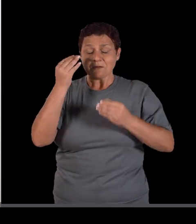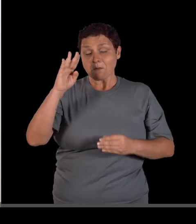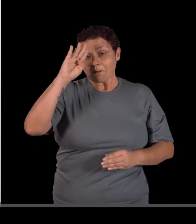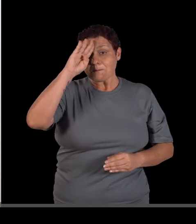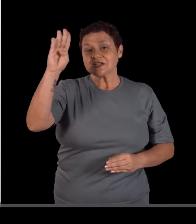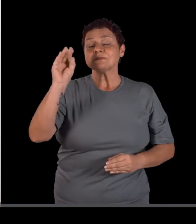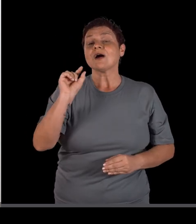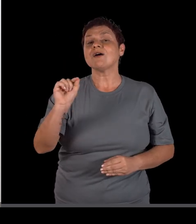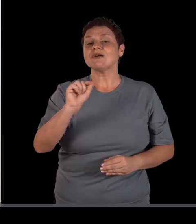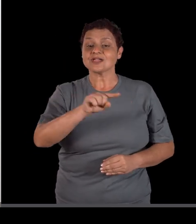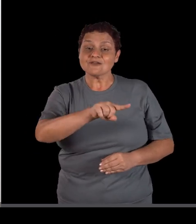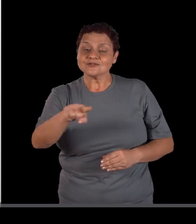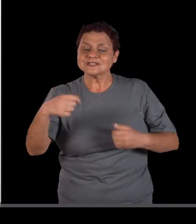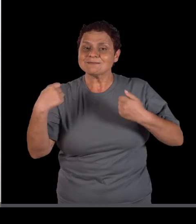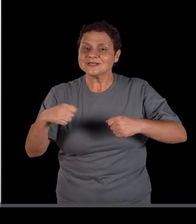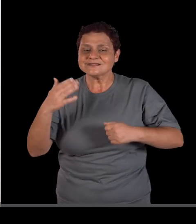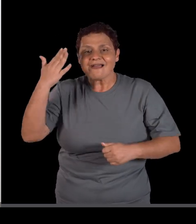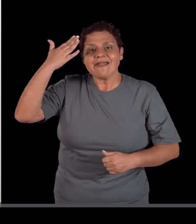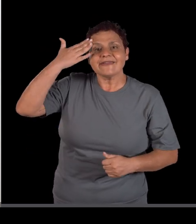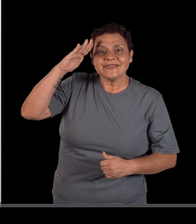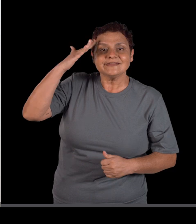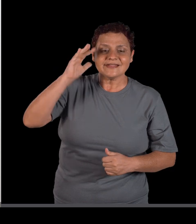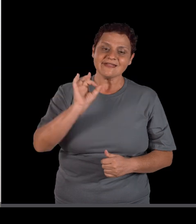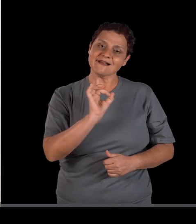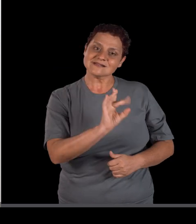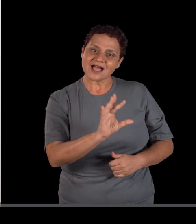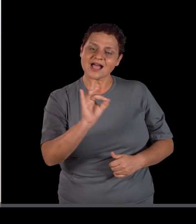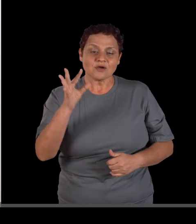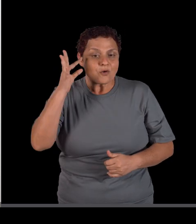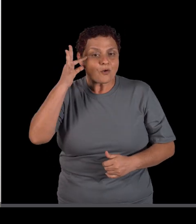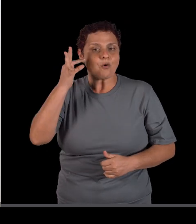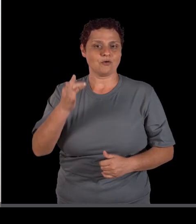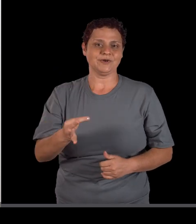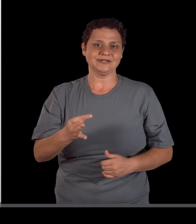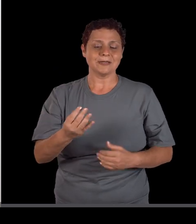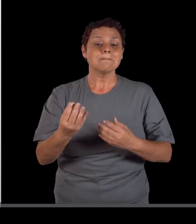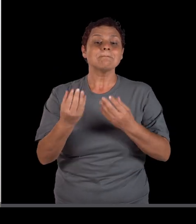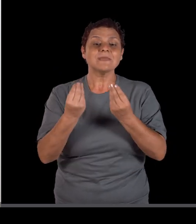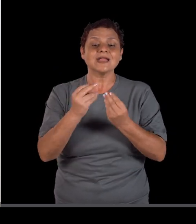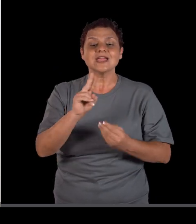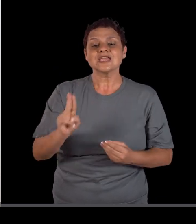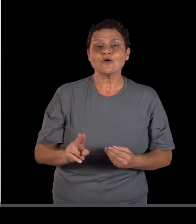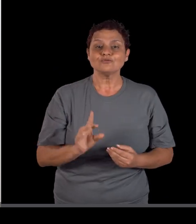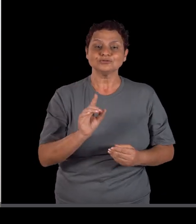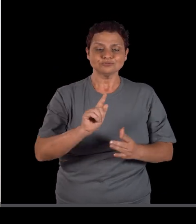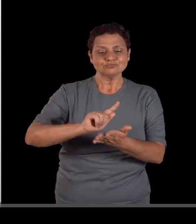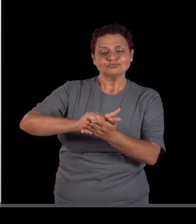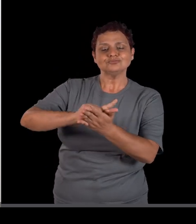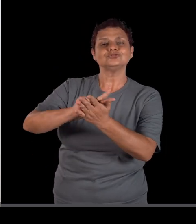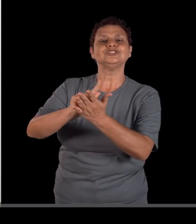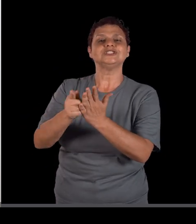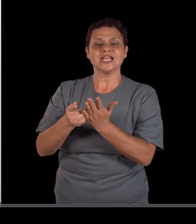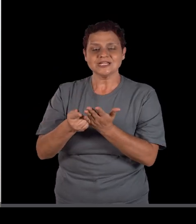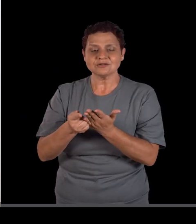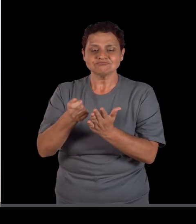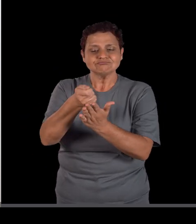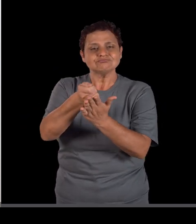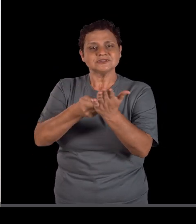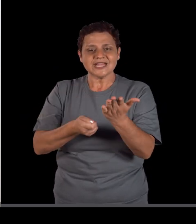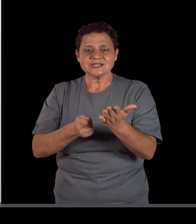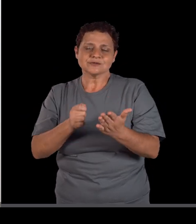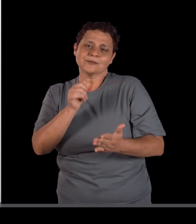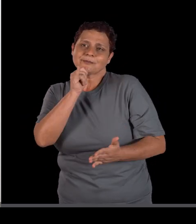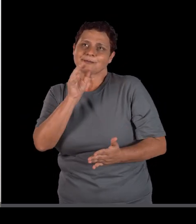textuais. Você precisa, na verdade, entender e compreender para que aquele determinado gênero,